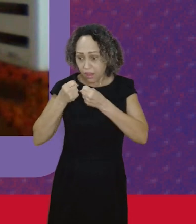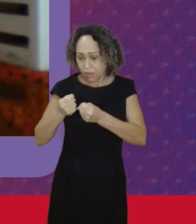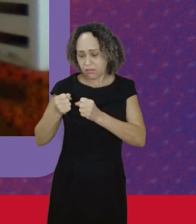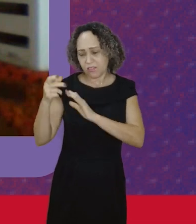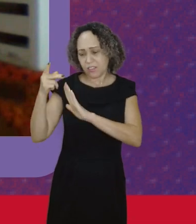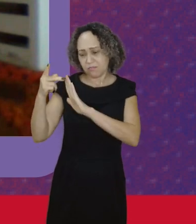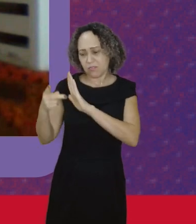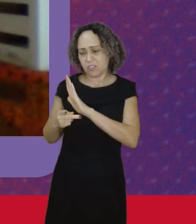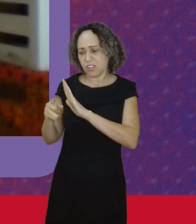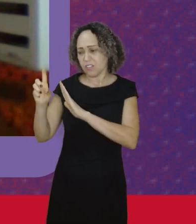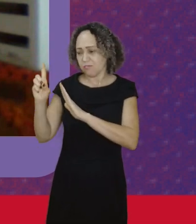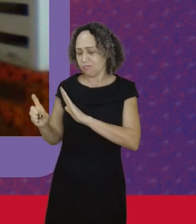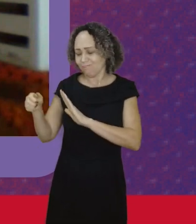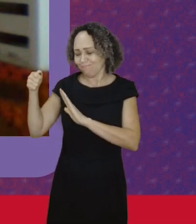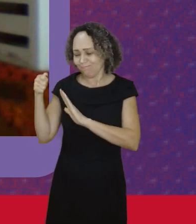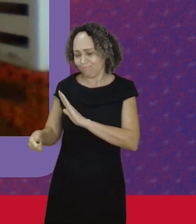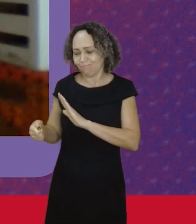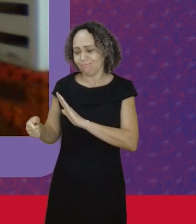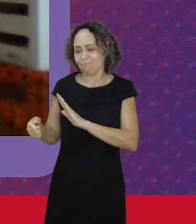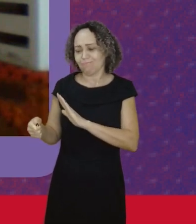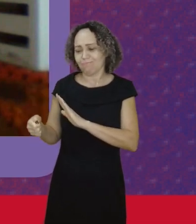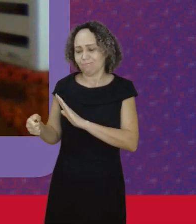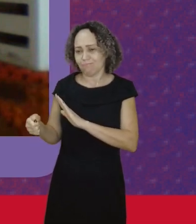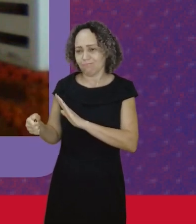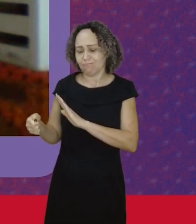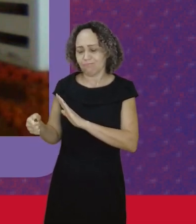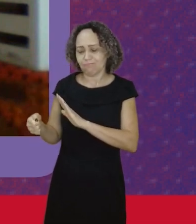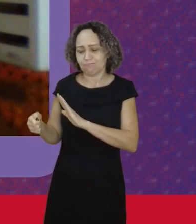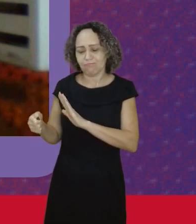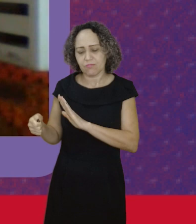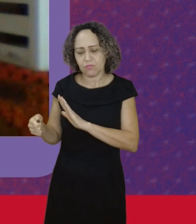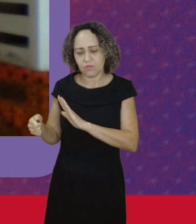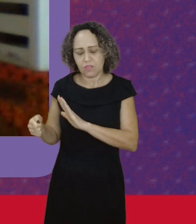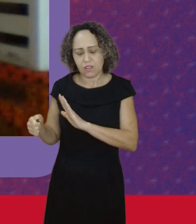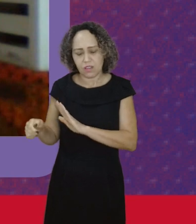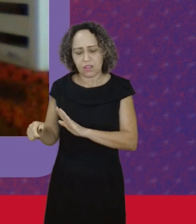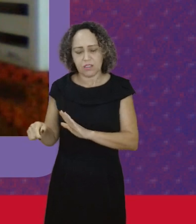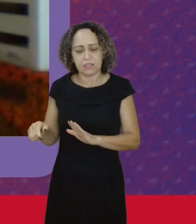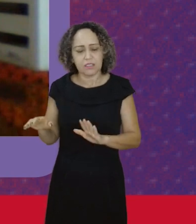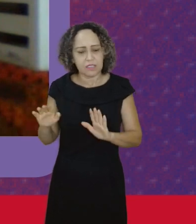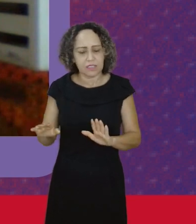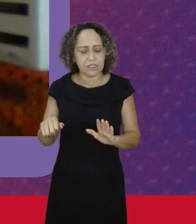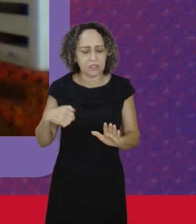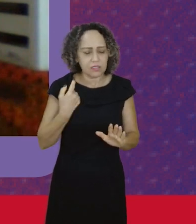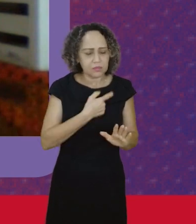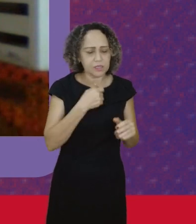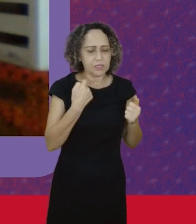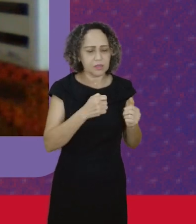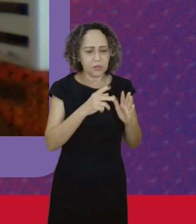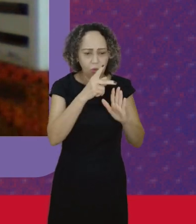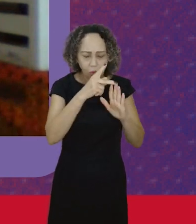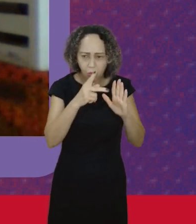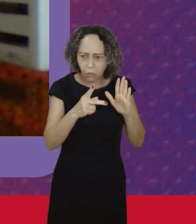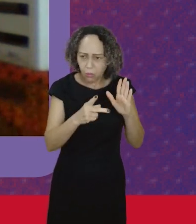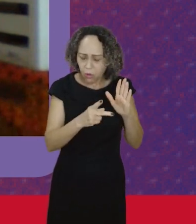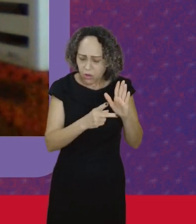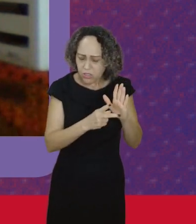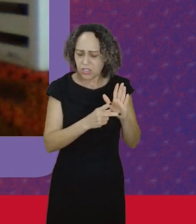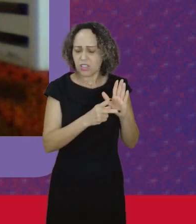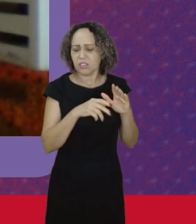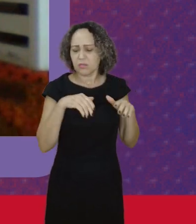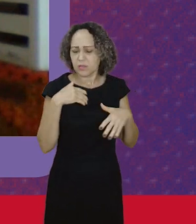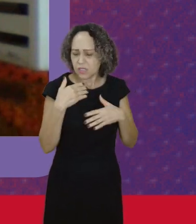projeto, para colocar os outros projetos de uma vivência decente, de uma vivência pela autonomia,